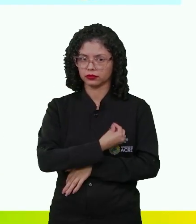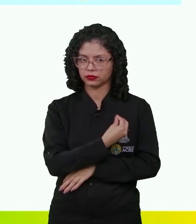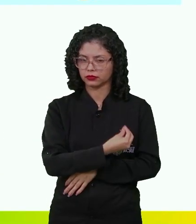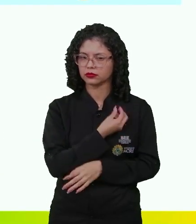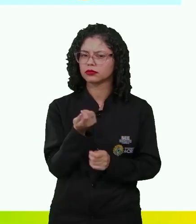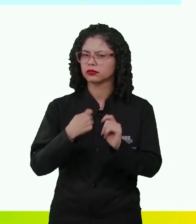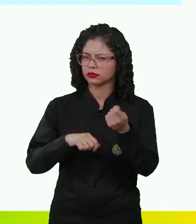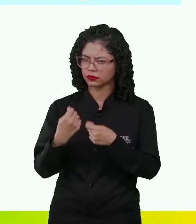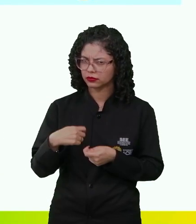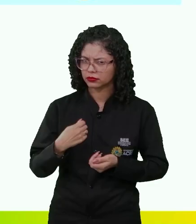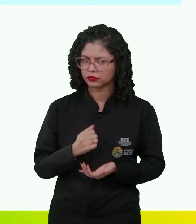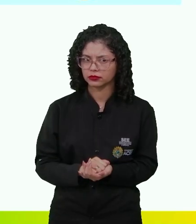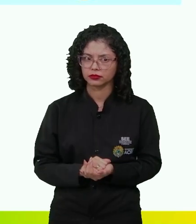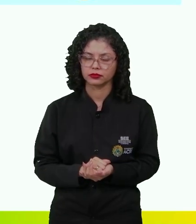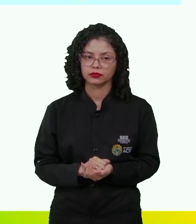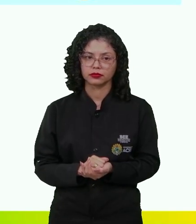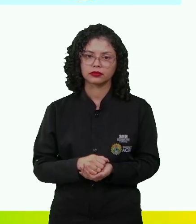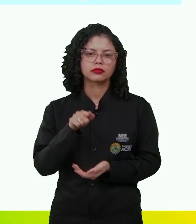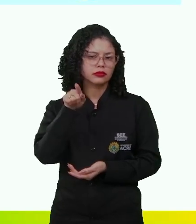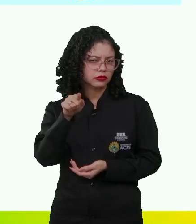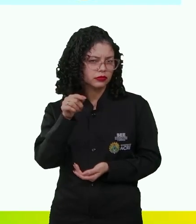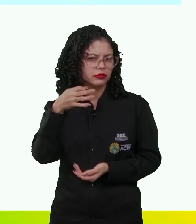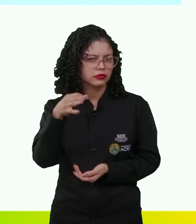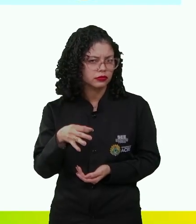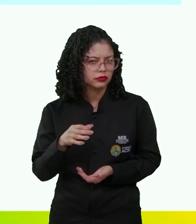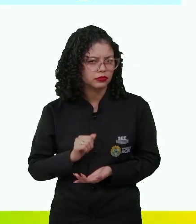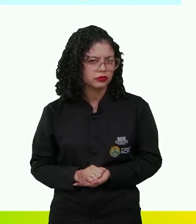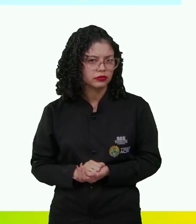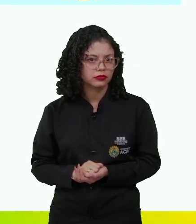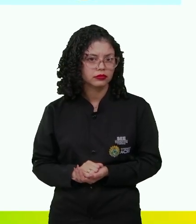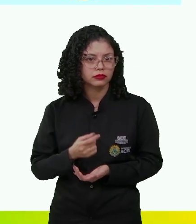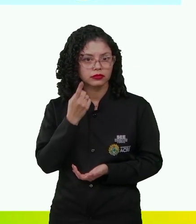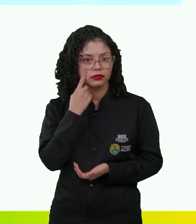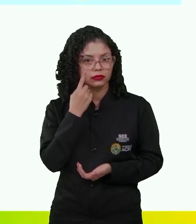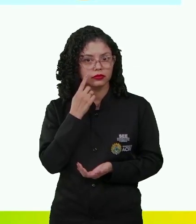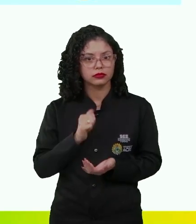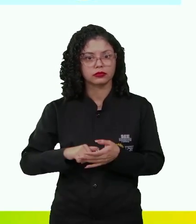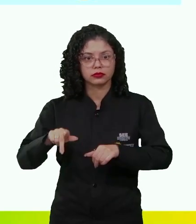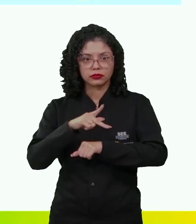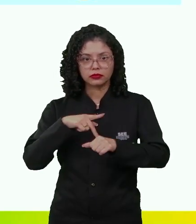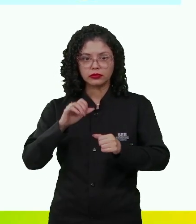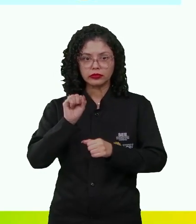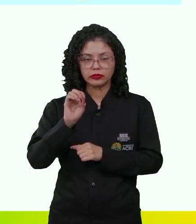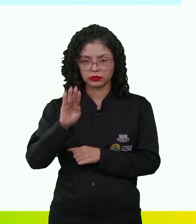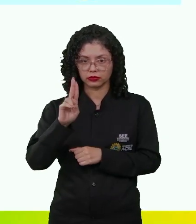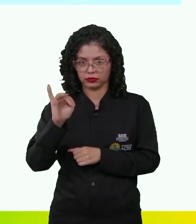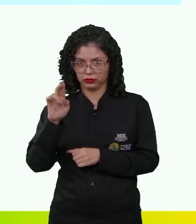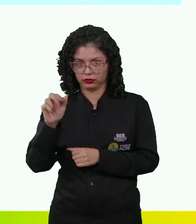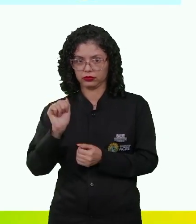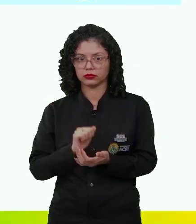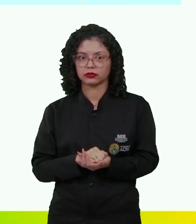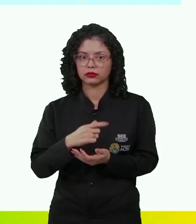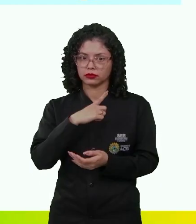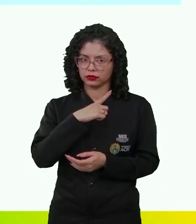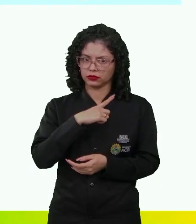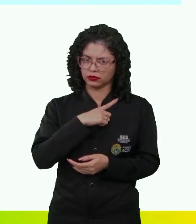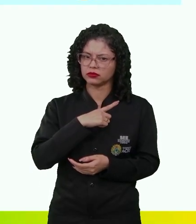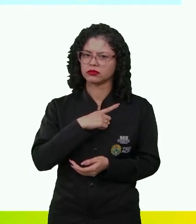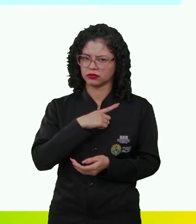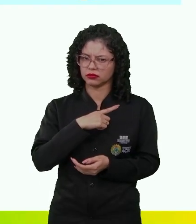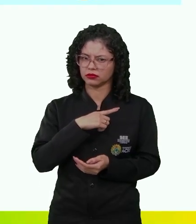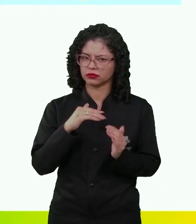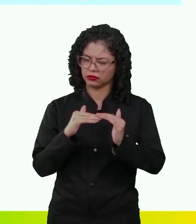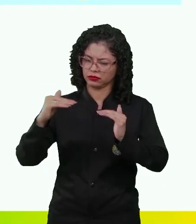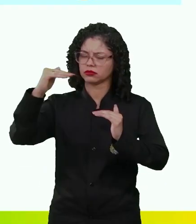de vida e dependência econômica. Está correto isso aqui, gente? Olha só, países subdesenvolvidos, eles